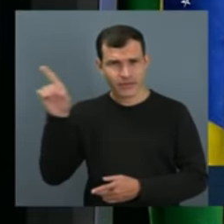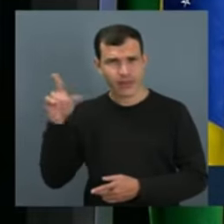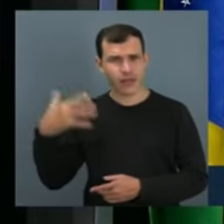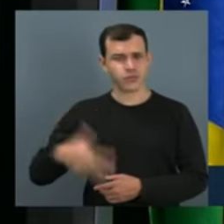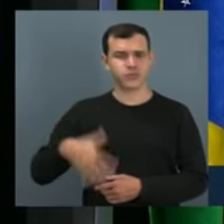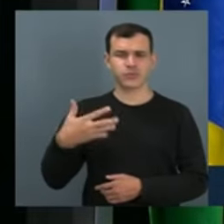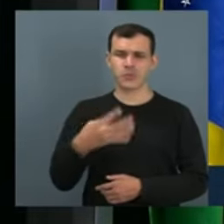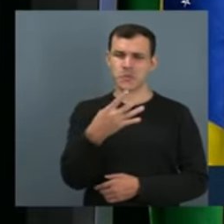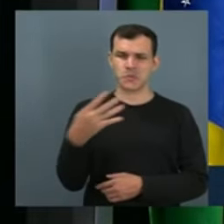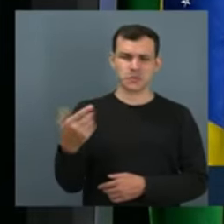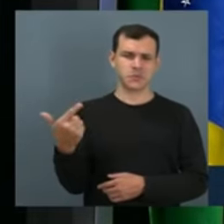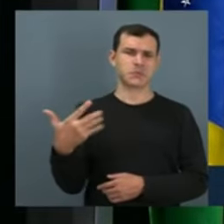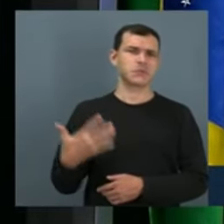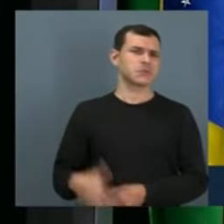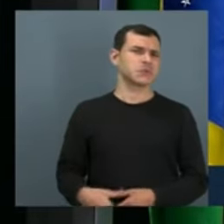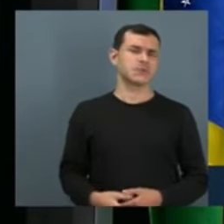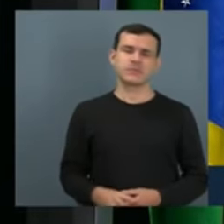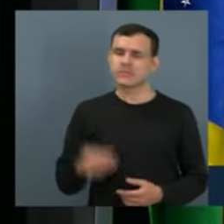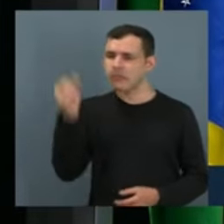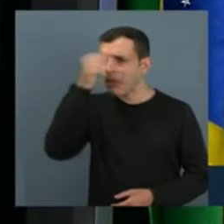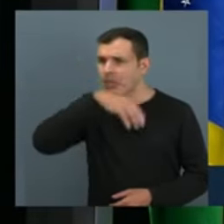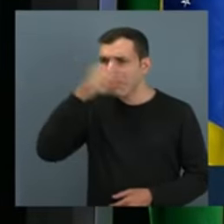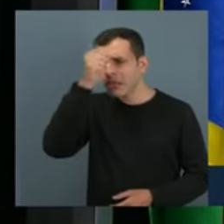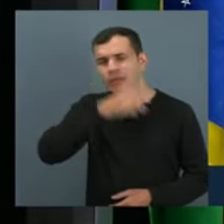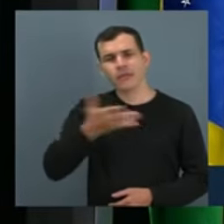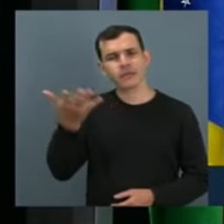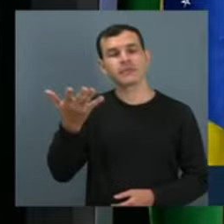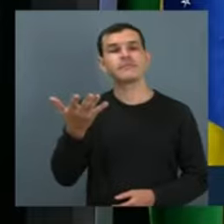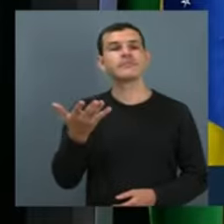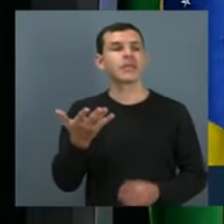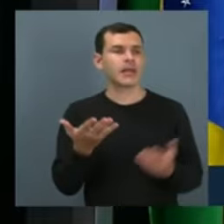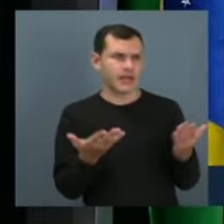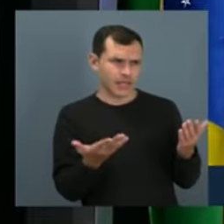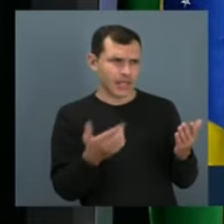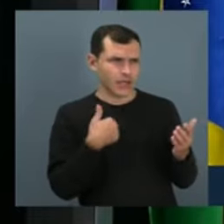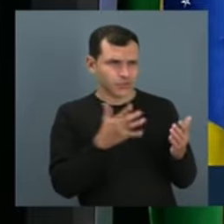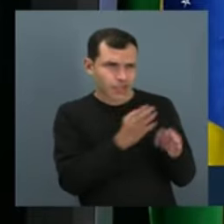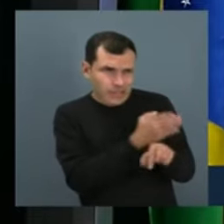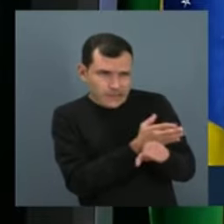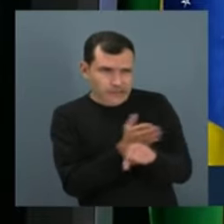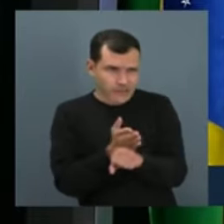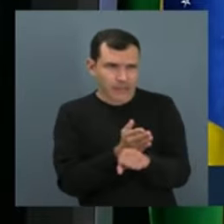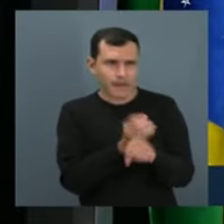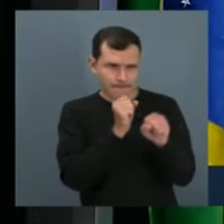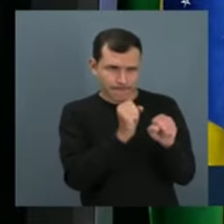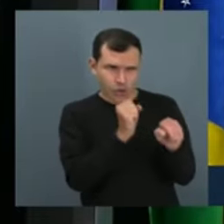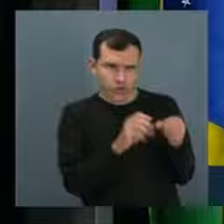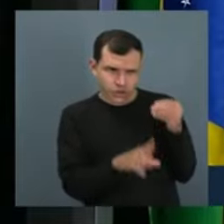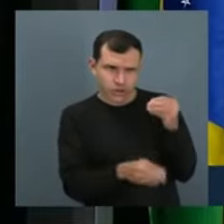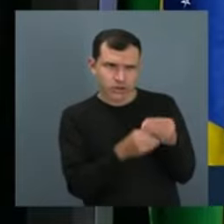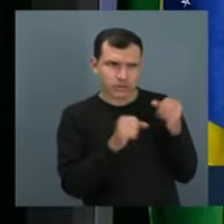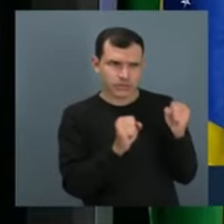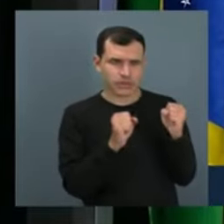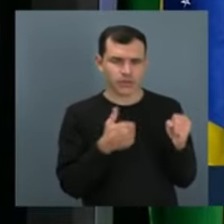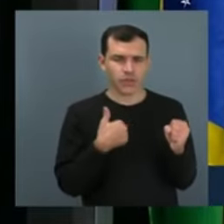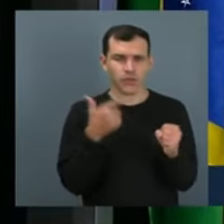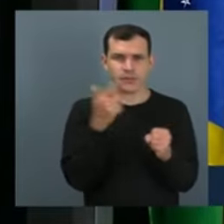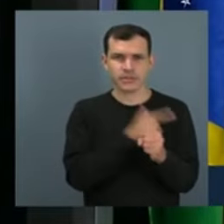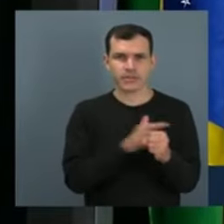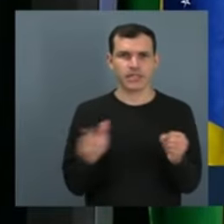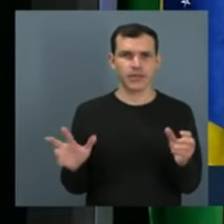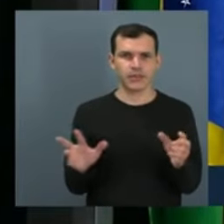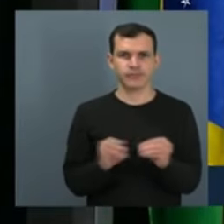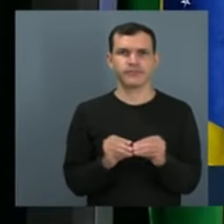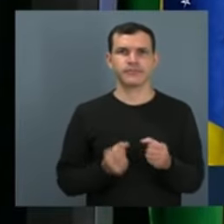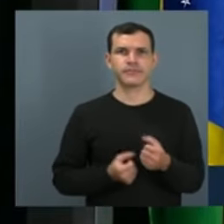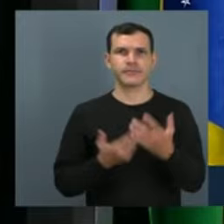a meus colegas, né, porque já me excedi, mas se o senhor puder me dar mais 1 minuto com o consentimento deles, eu concluo definitivamente aqui o